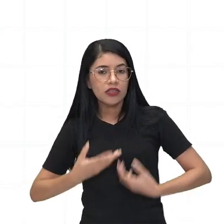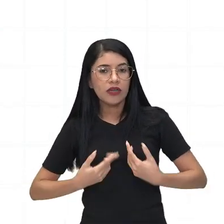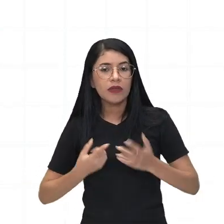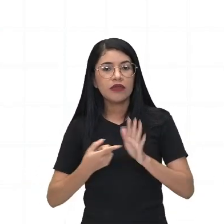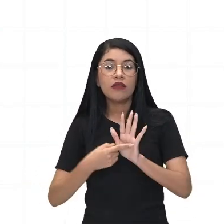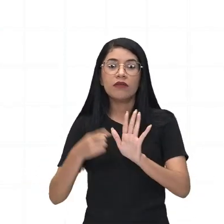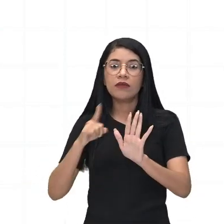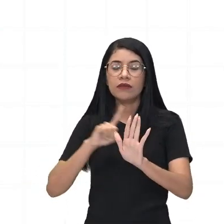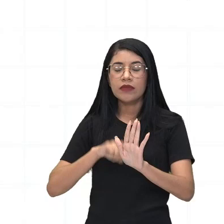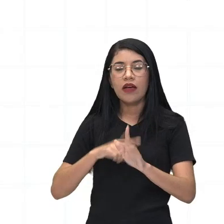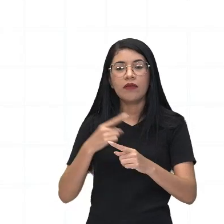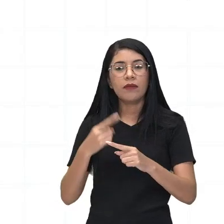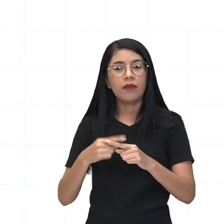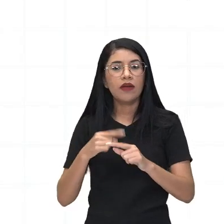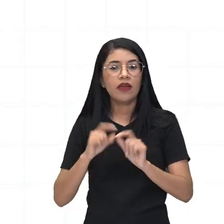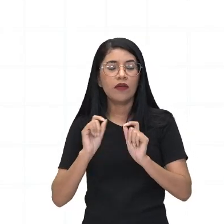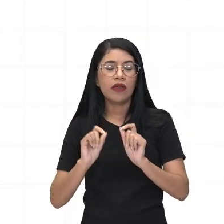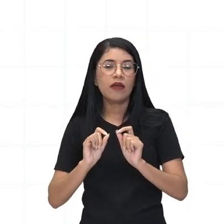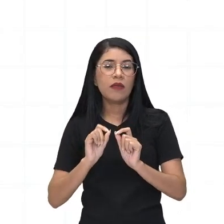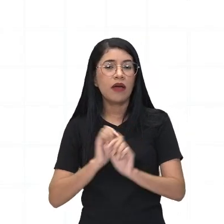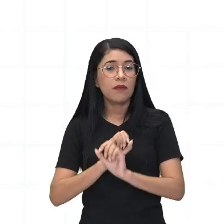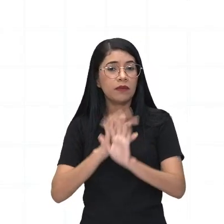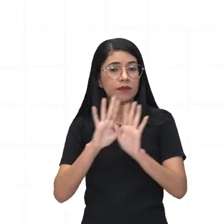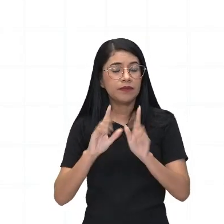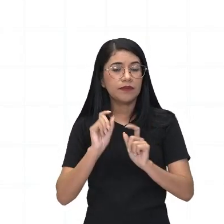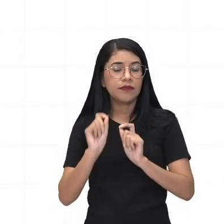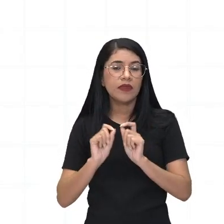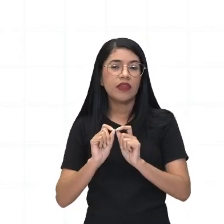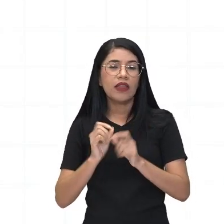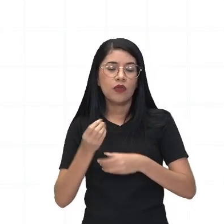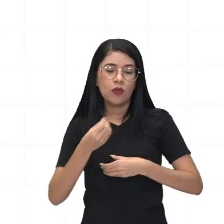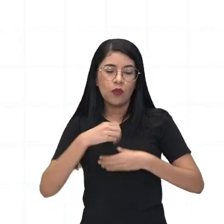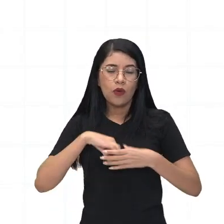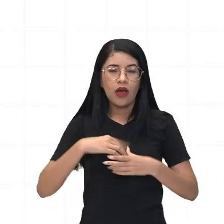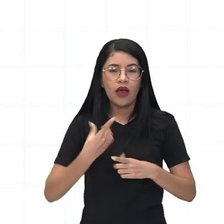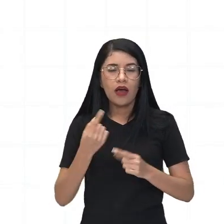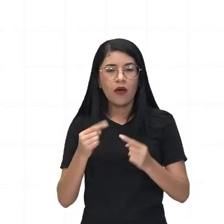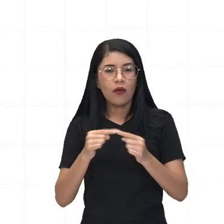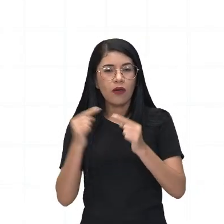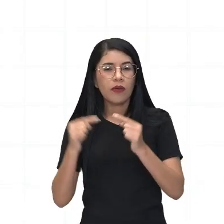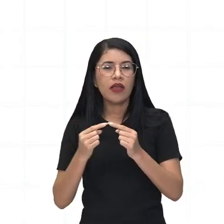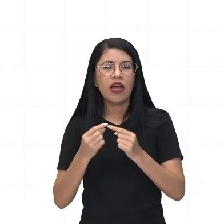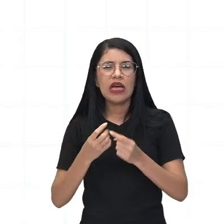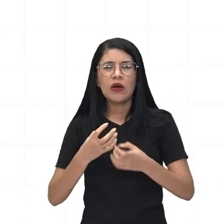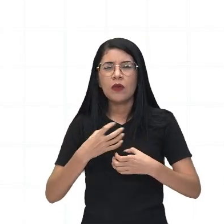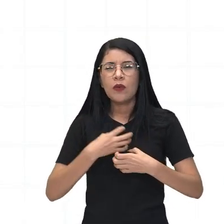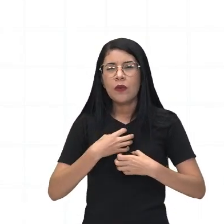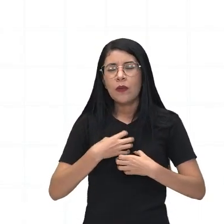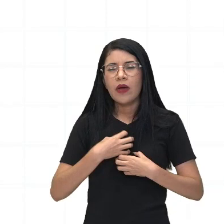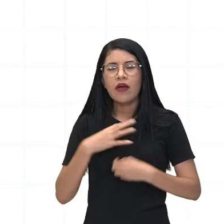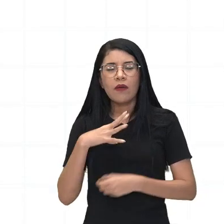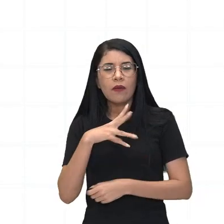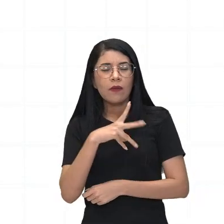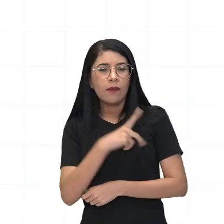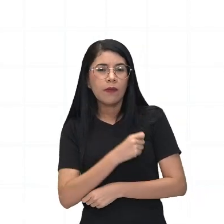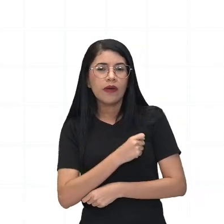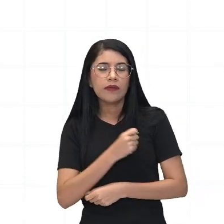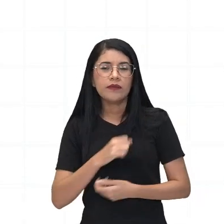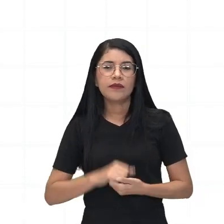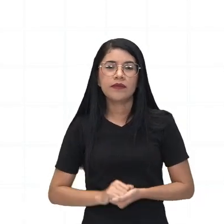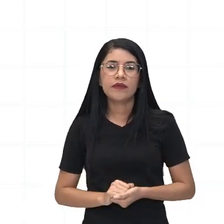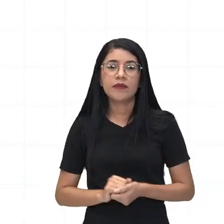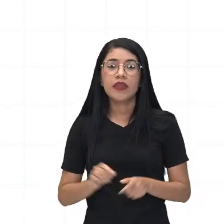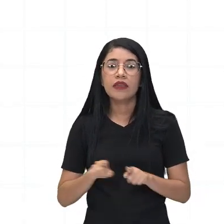metáfora, justamente para expressar, de acordo com esse eu lírico, qual é a intensidade desse sentimento amoroso. E aí, temos